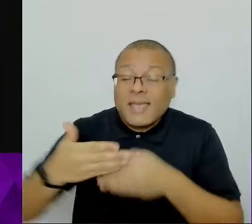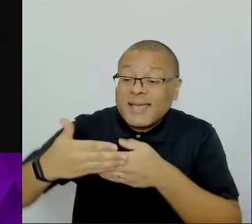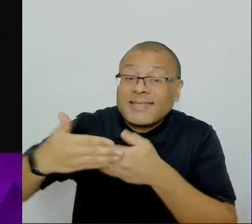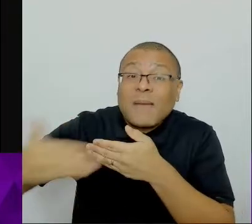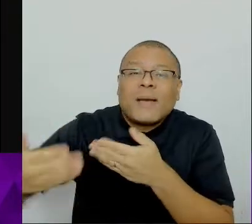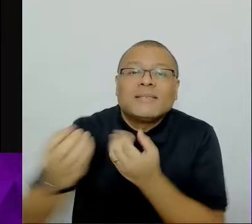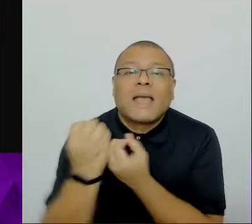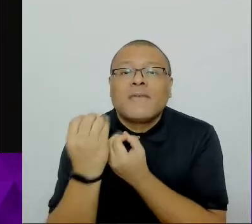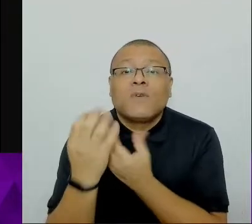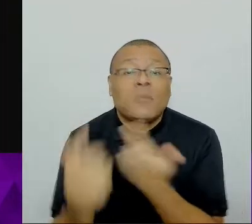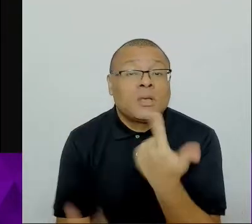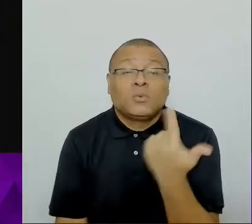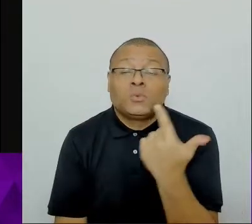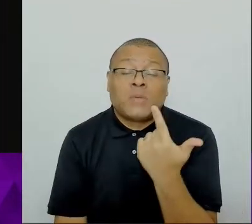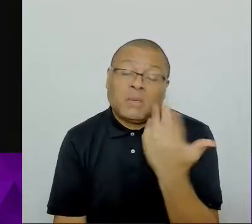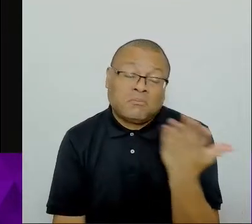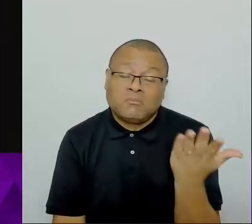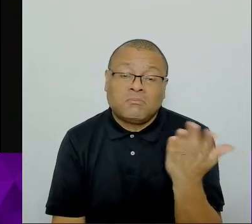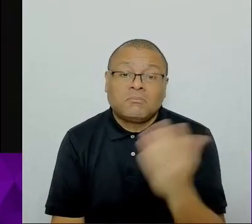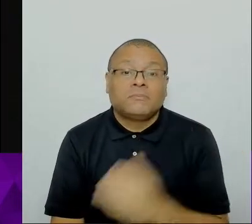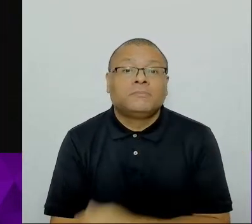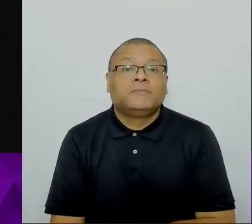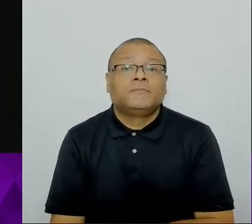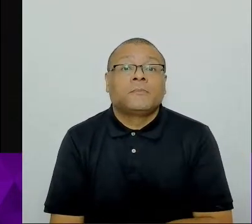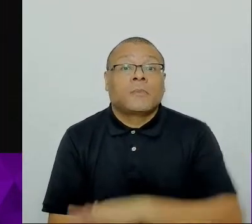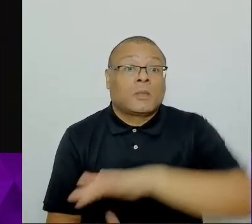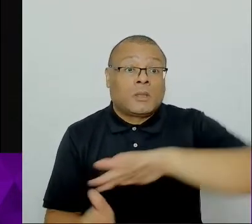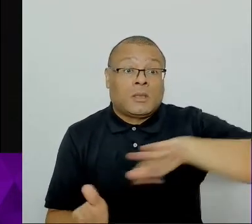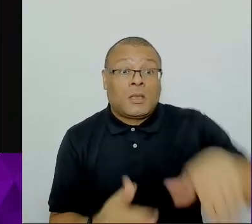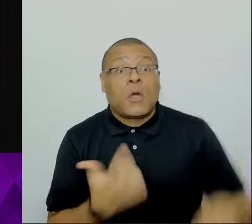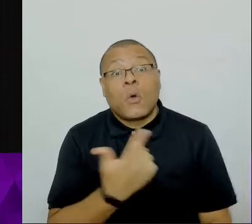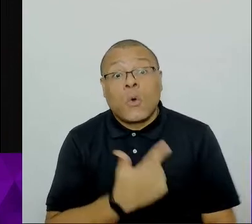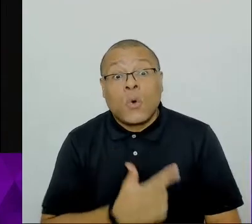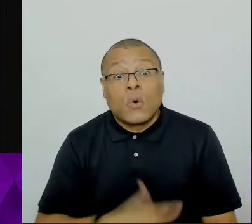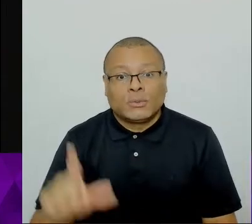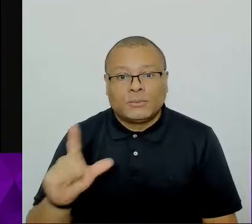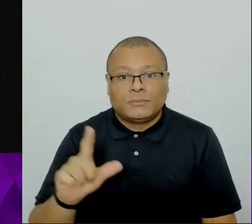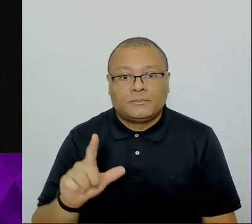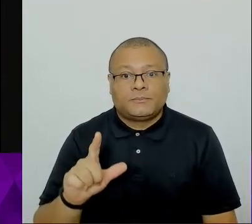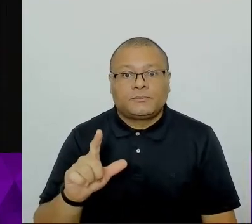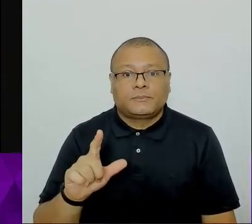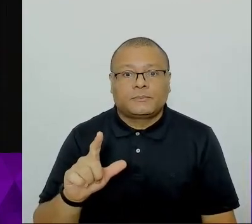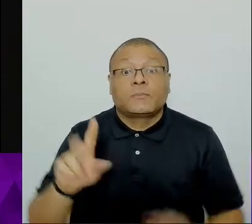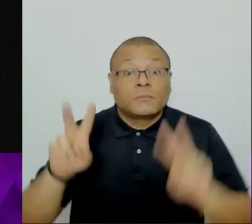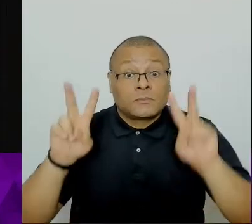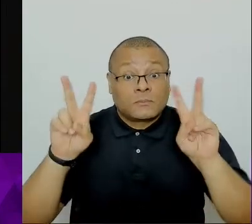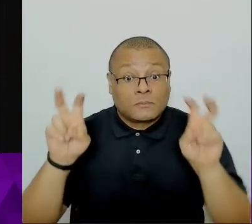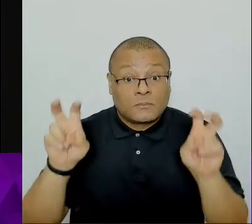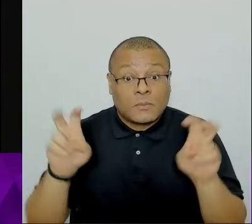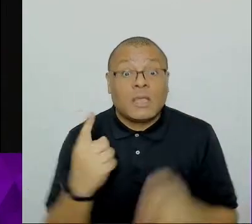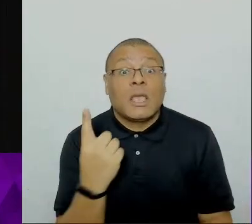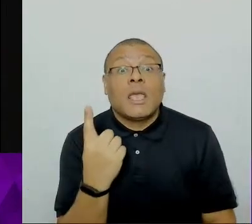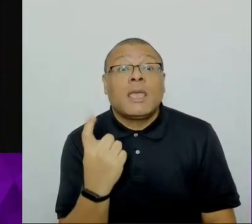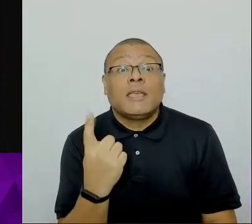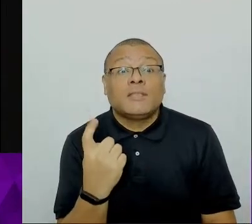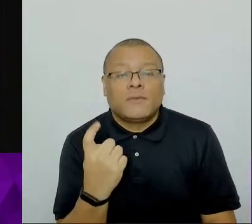não tem recursos. Beleza. E se eu quiser ir aqui, falando sobre o recurso individual,